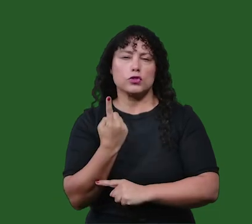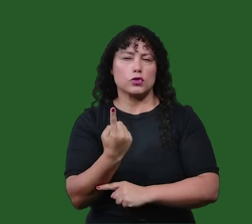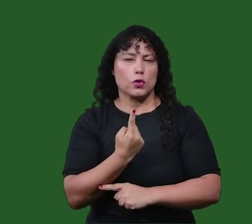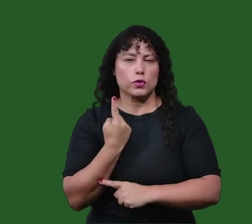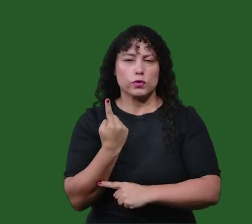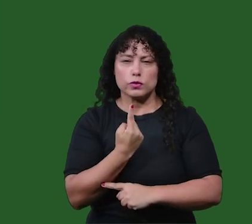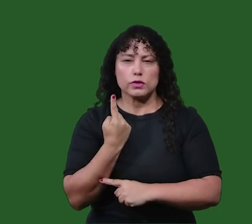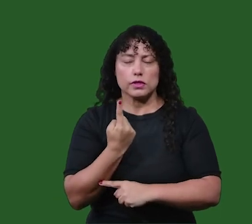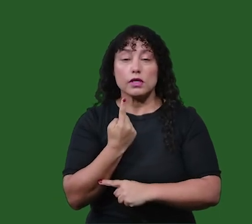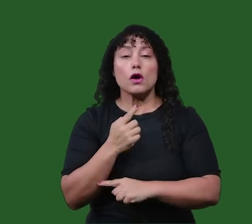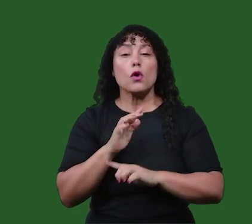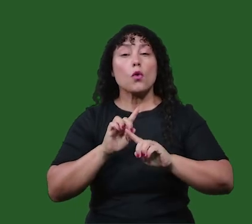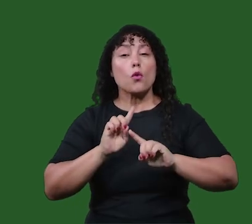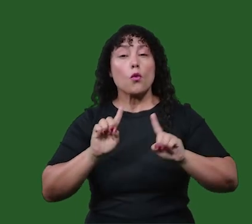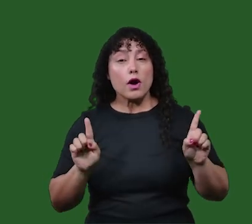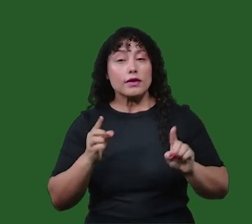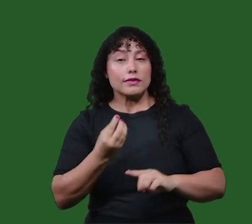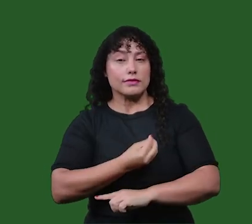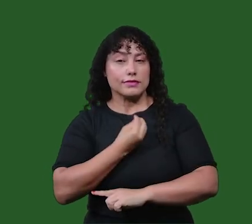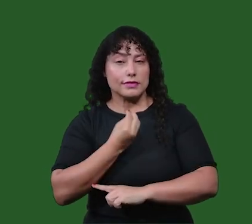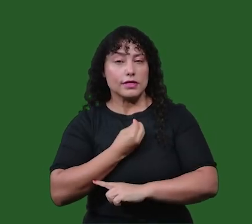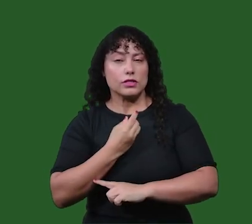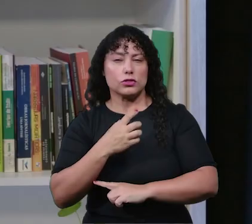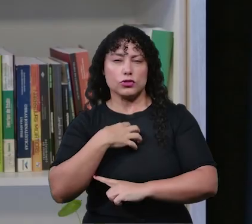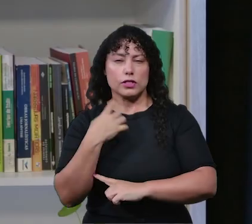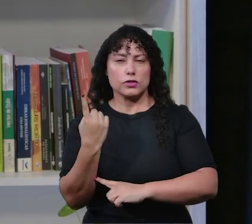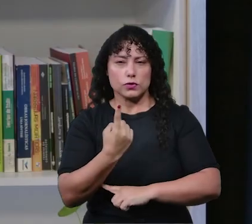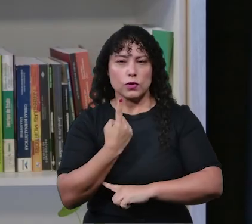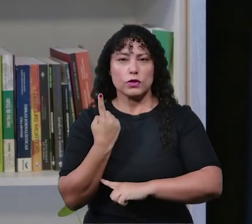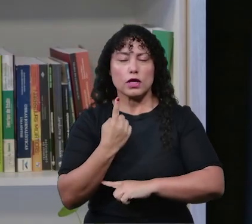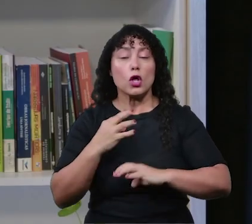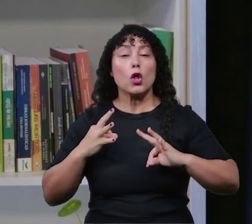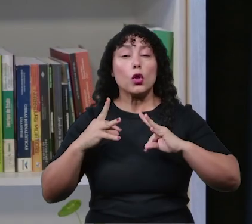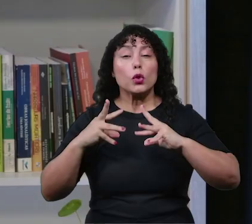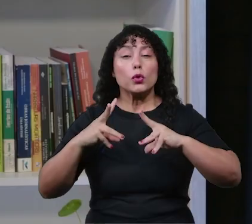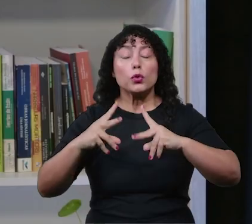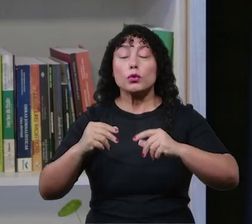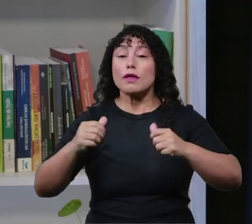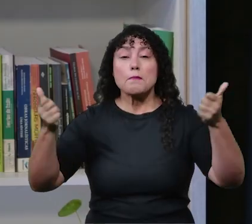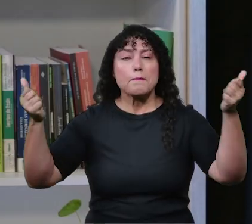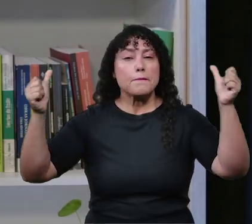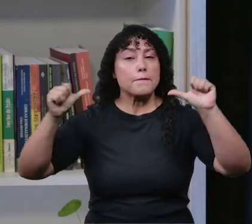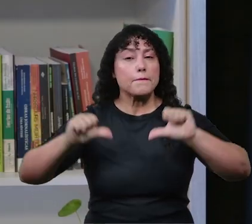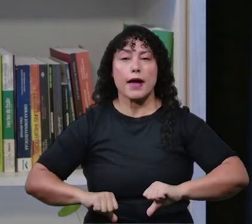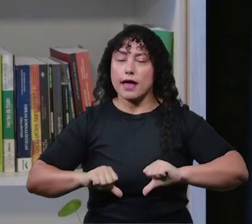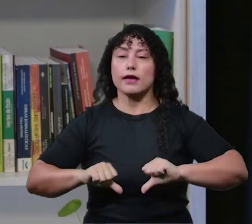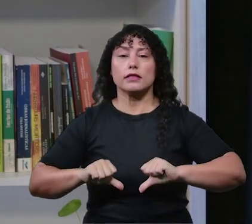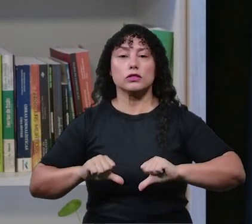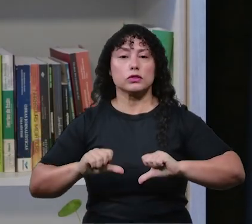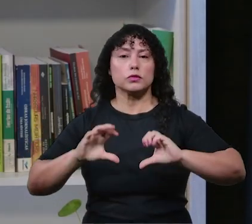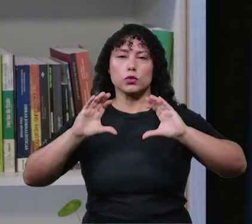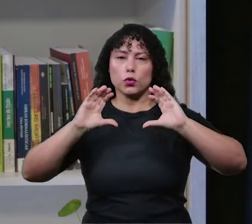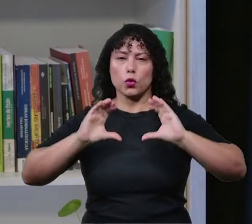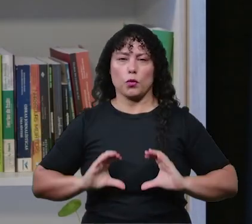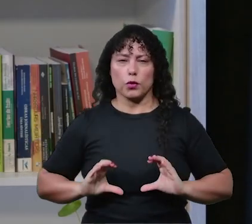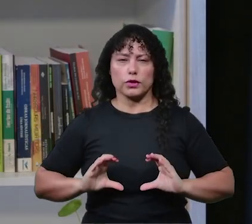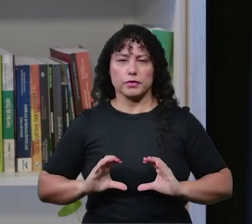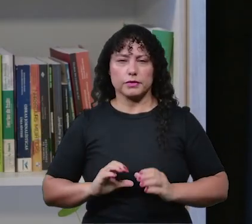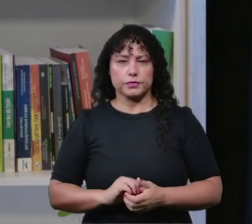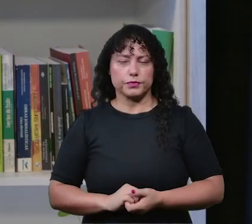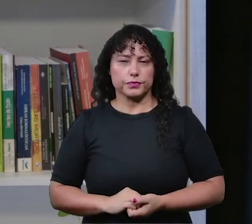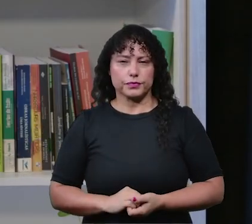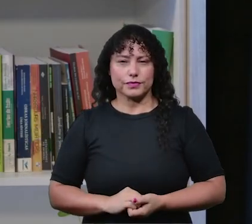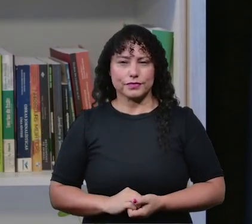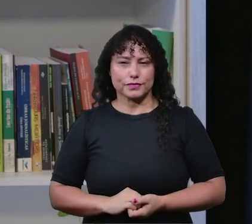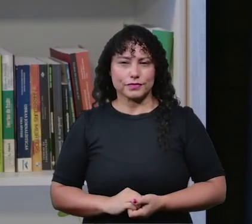maneira, isolados. Porque quando existem, de modo isolado, tudo isso é muito péssimo do ponto de vista comportamental.